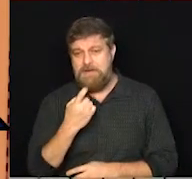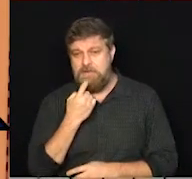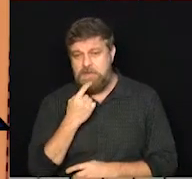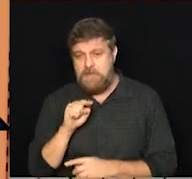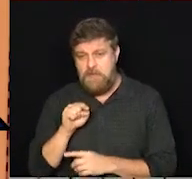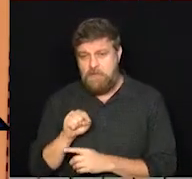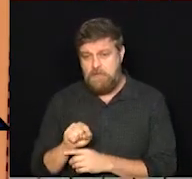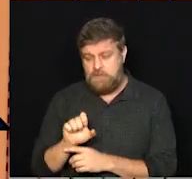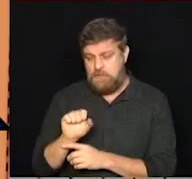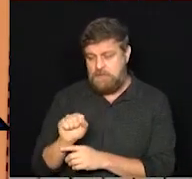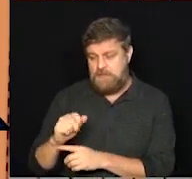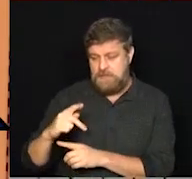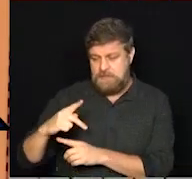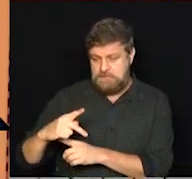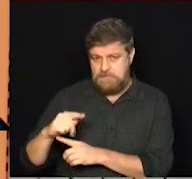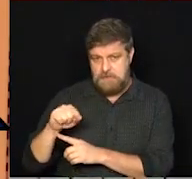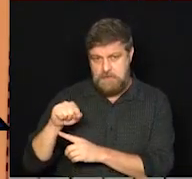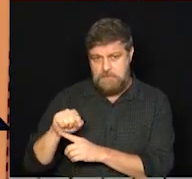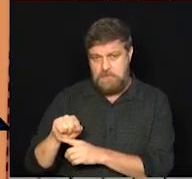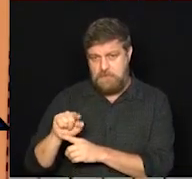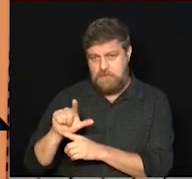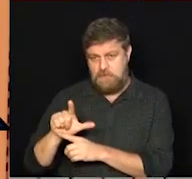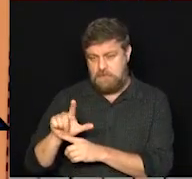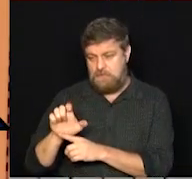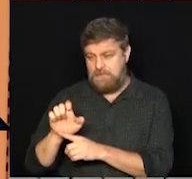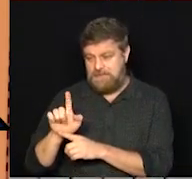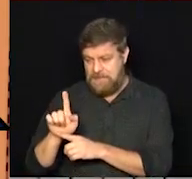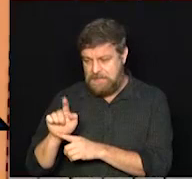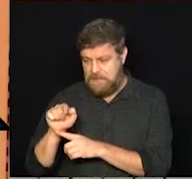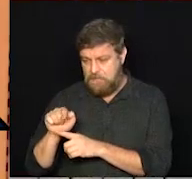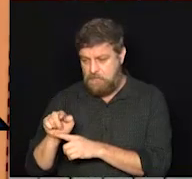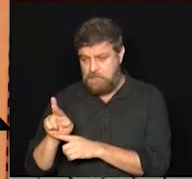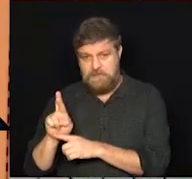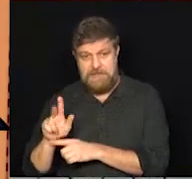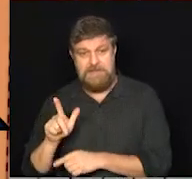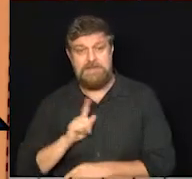comunicacão@campinas.sp.gov. Br ou do WhatsApp